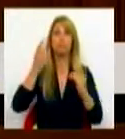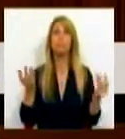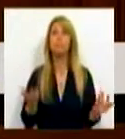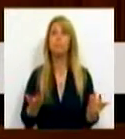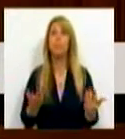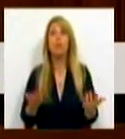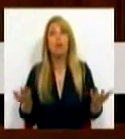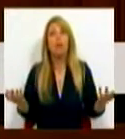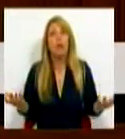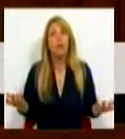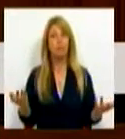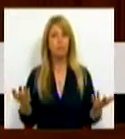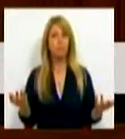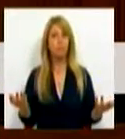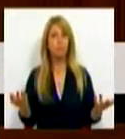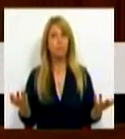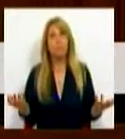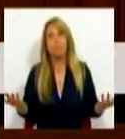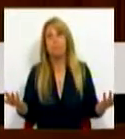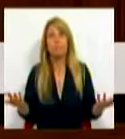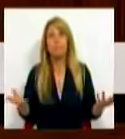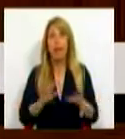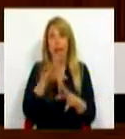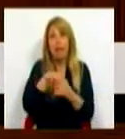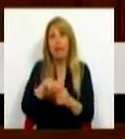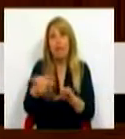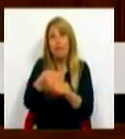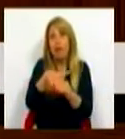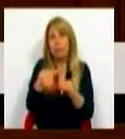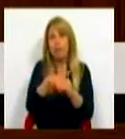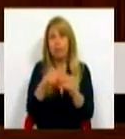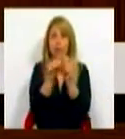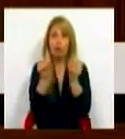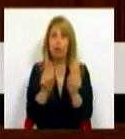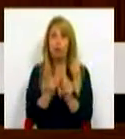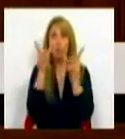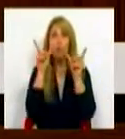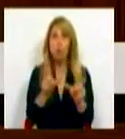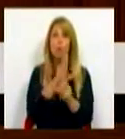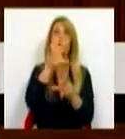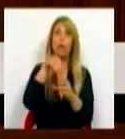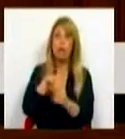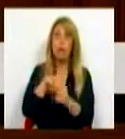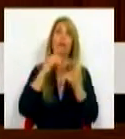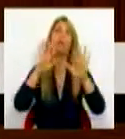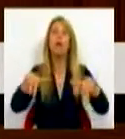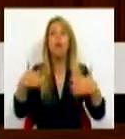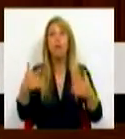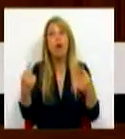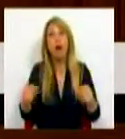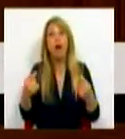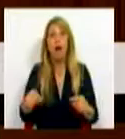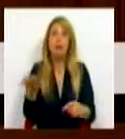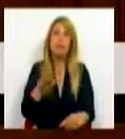Portanto, enfim, é inerente ao sistema de controle interno, de facto, que possam existir determinadas situações